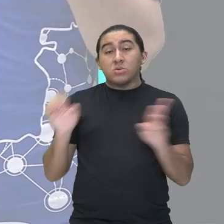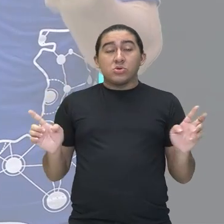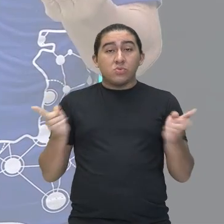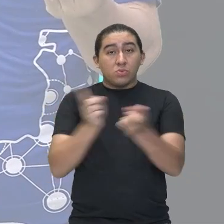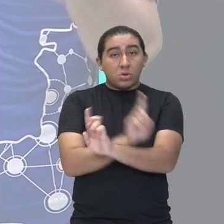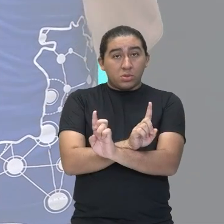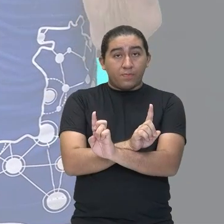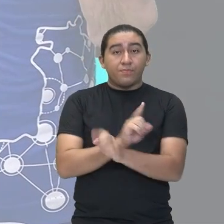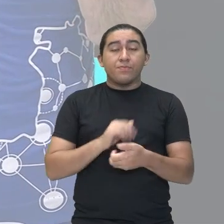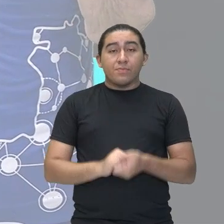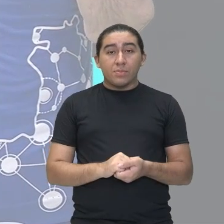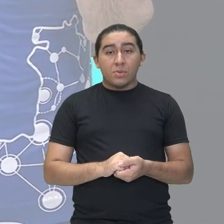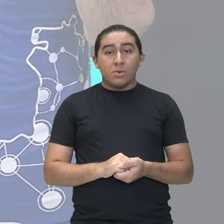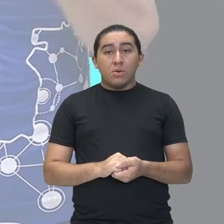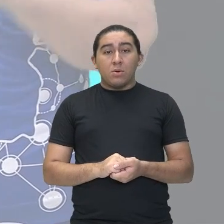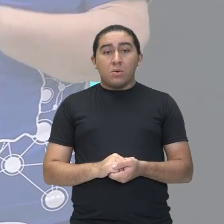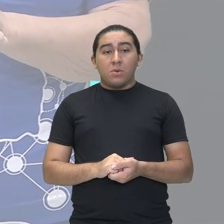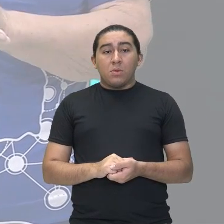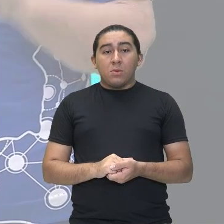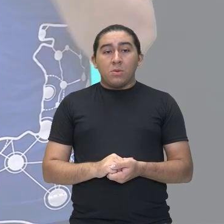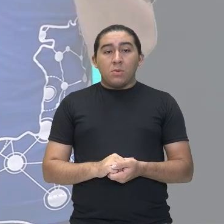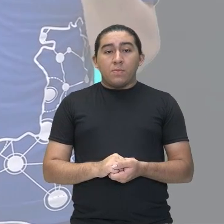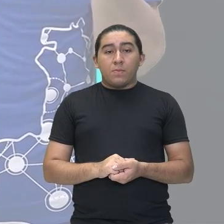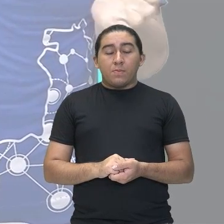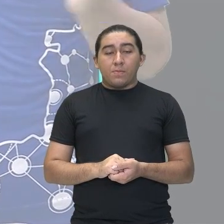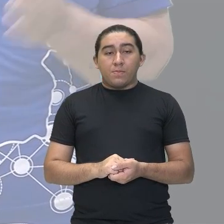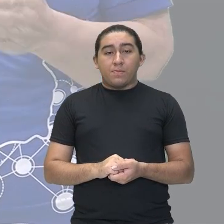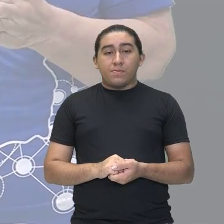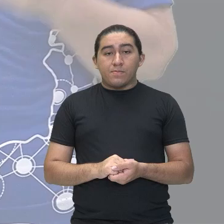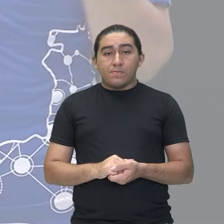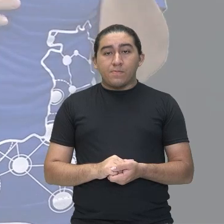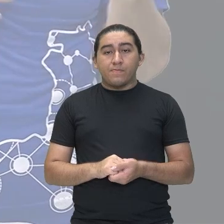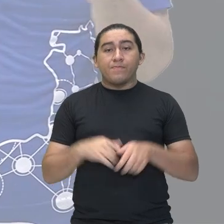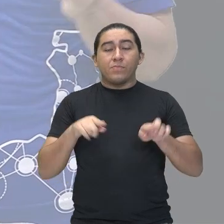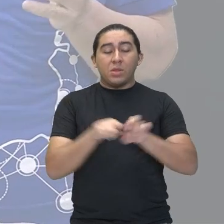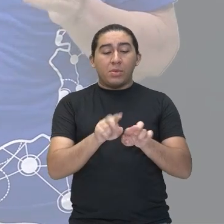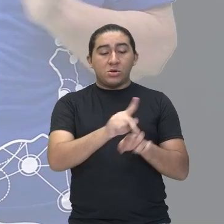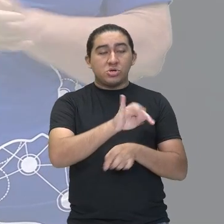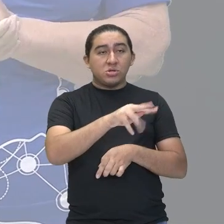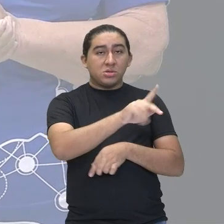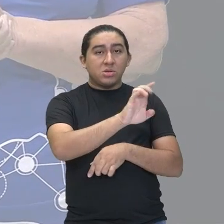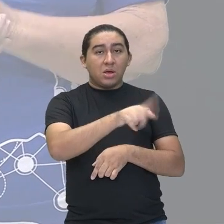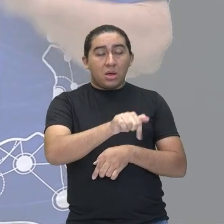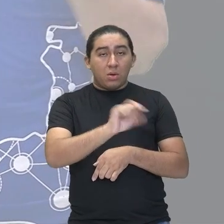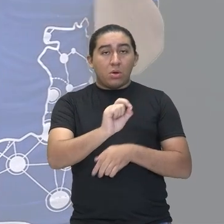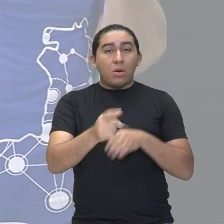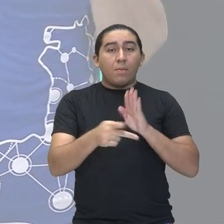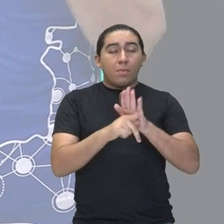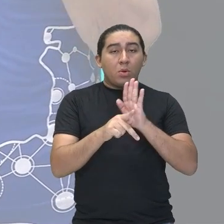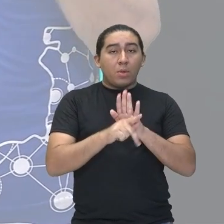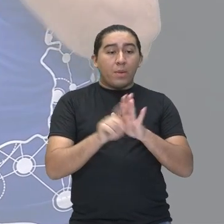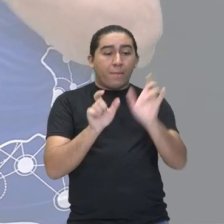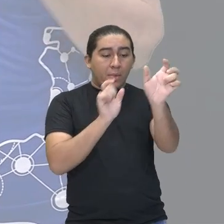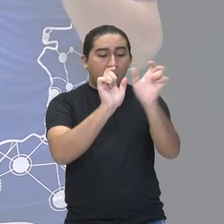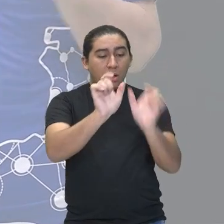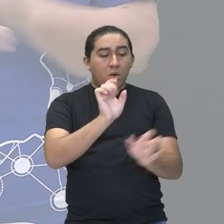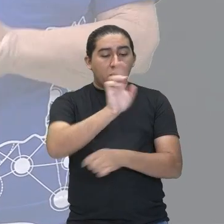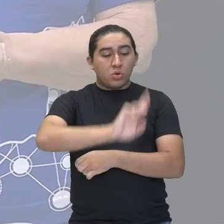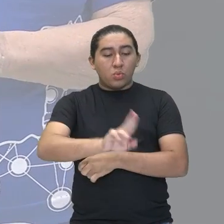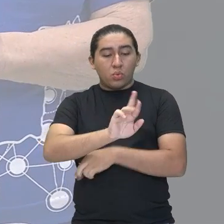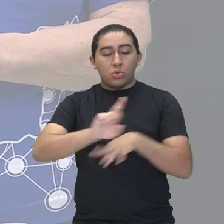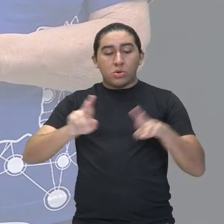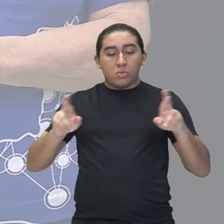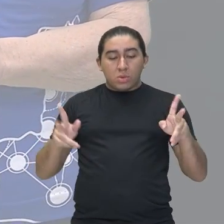A antítese, que está lá no cultismo, é o jogo de palavras. Céu, inferno. Então, são